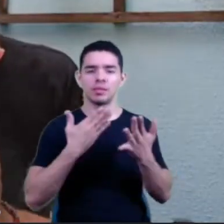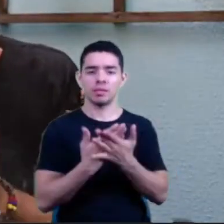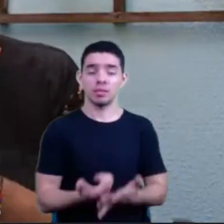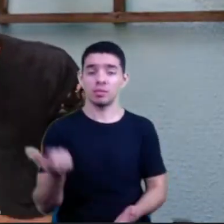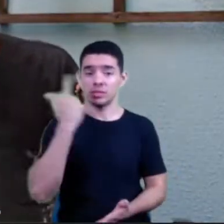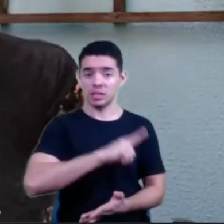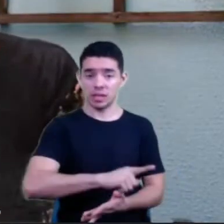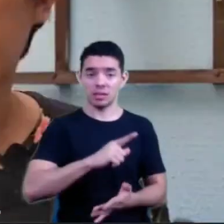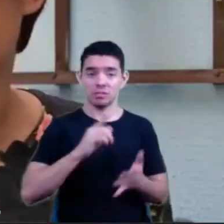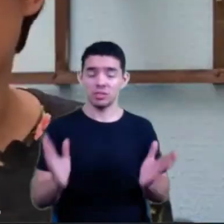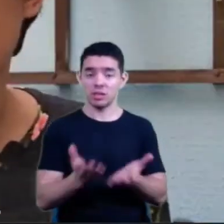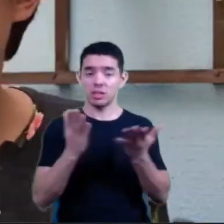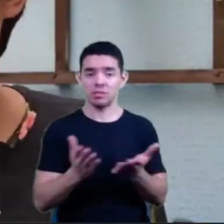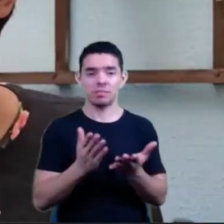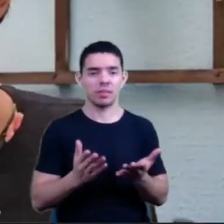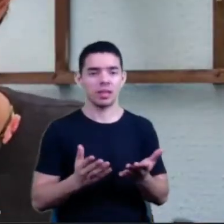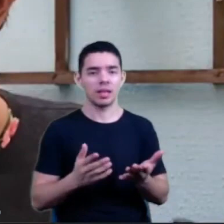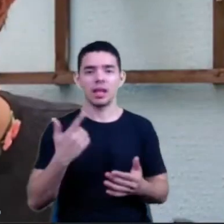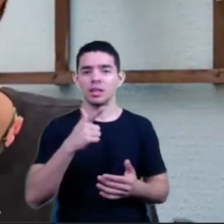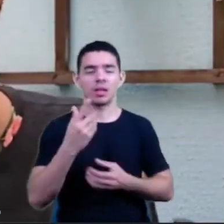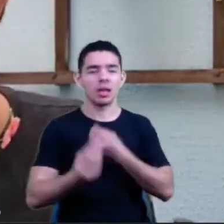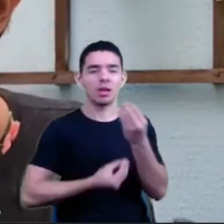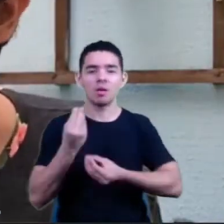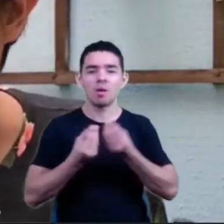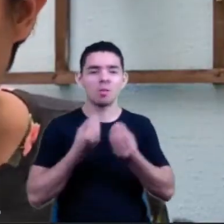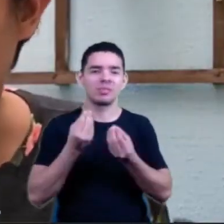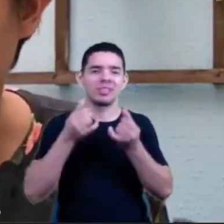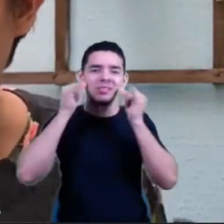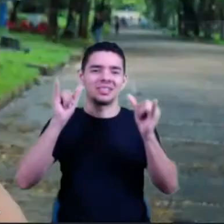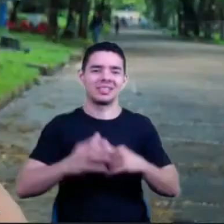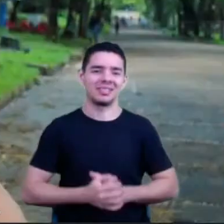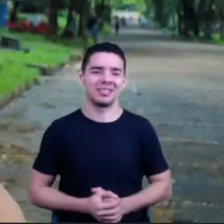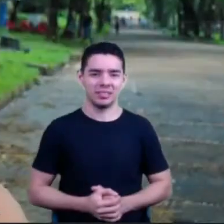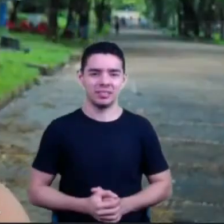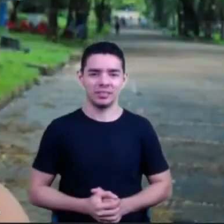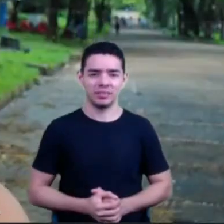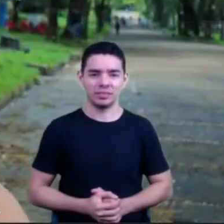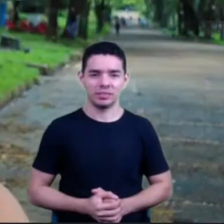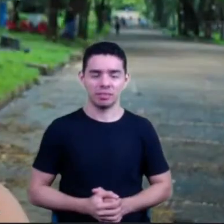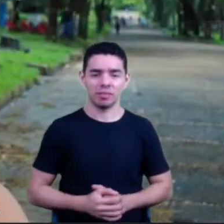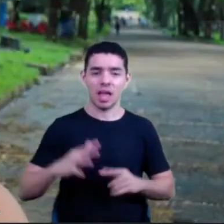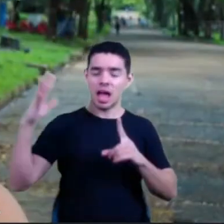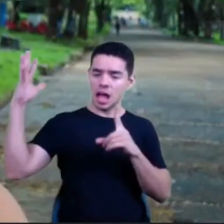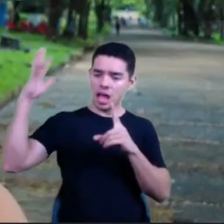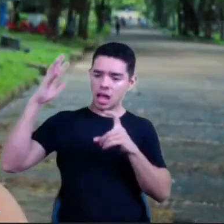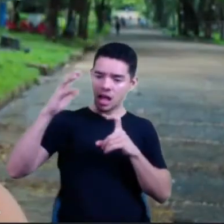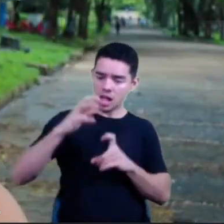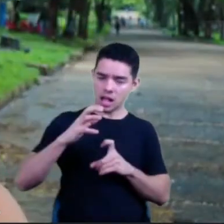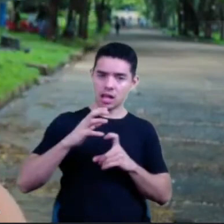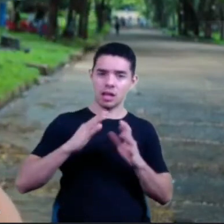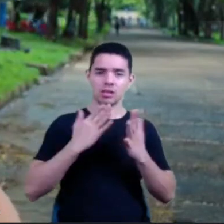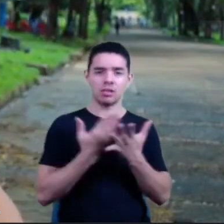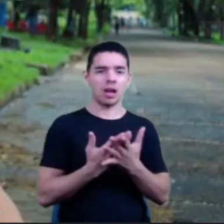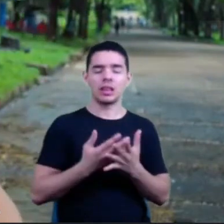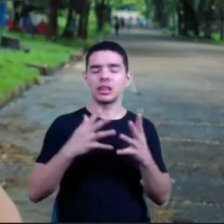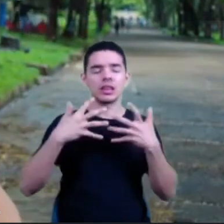consegue direcionar isso. Não tem como mais tampar o sol com a peneira, não tem mais peneira. A repressão dentro do ambiente escolar ela não funciona, ela